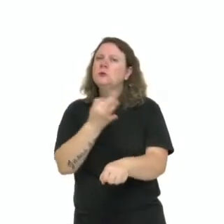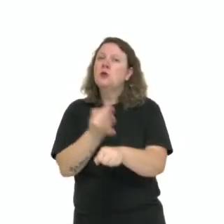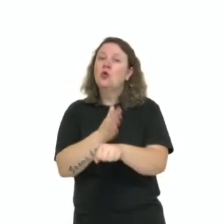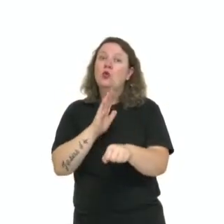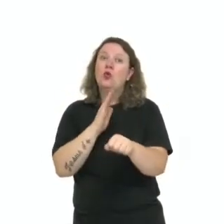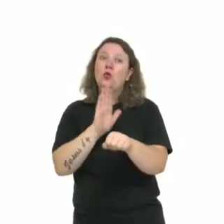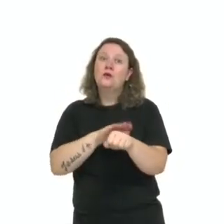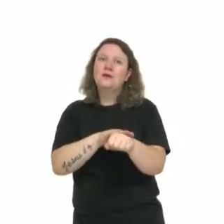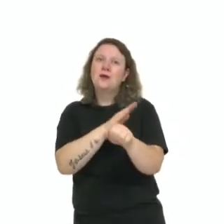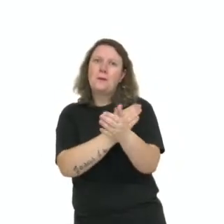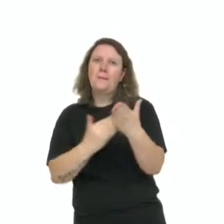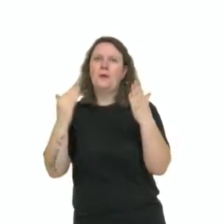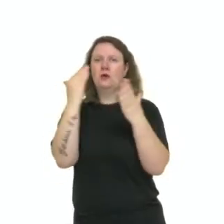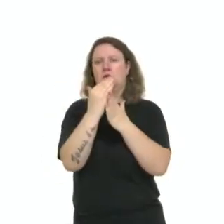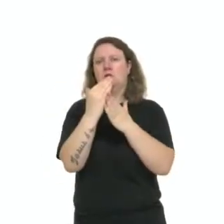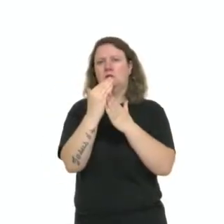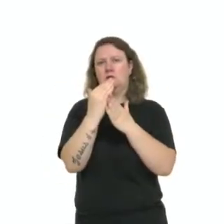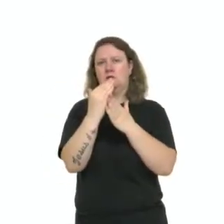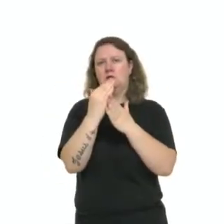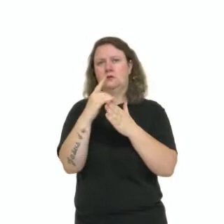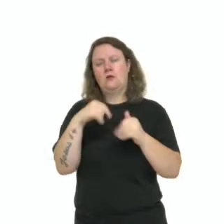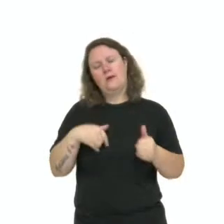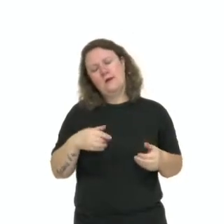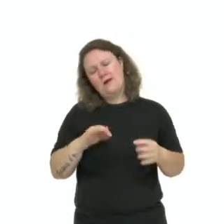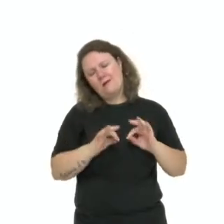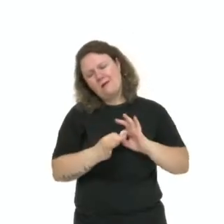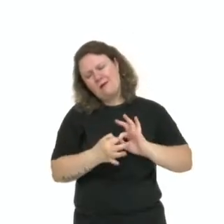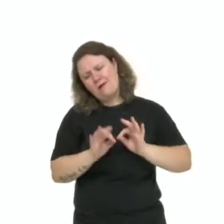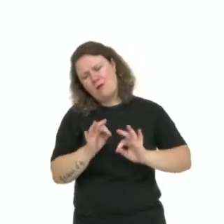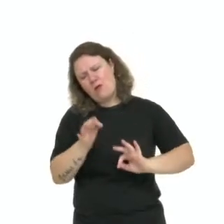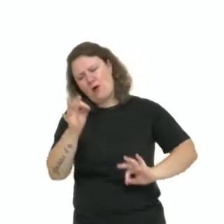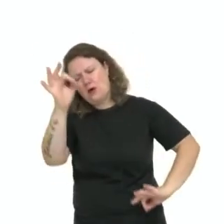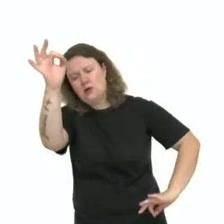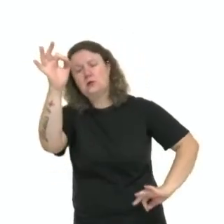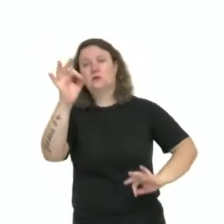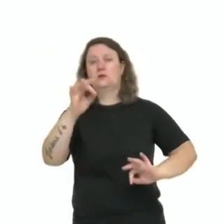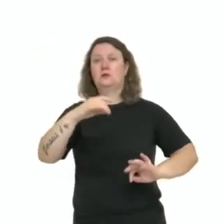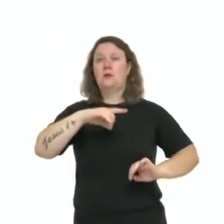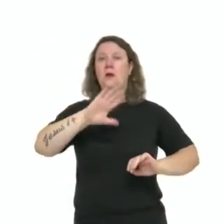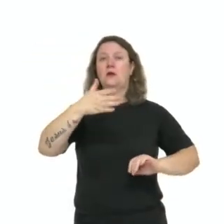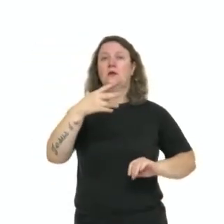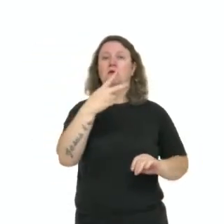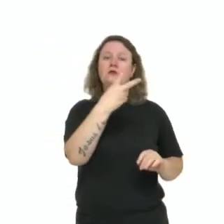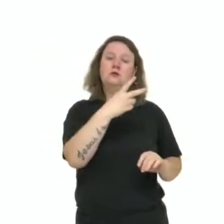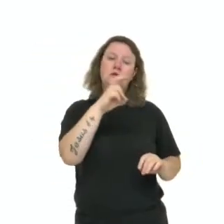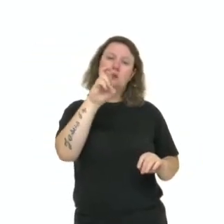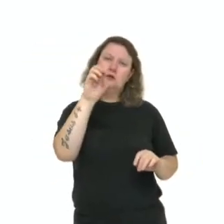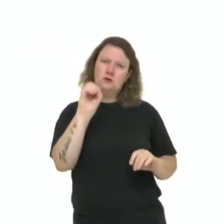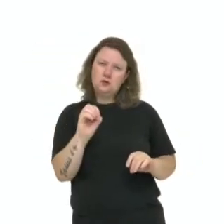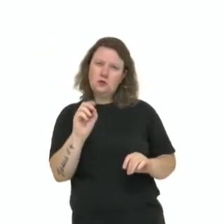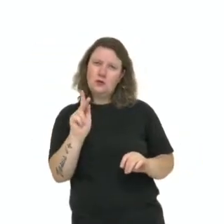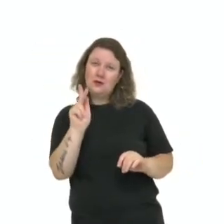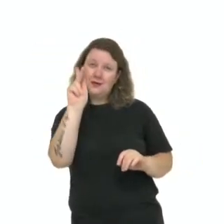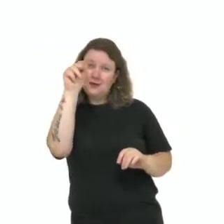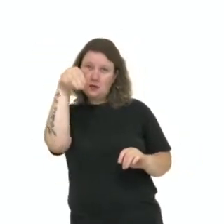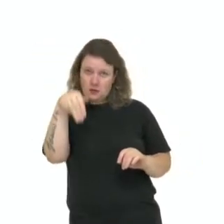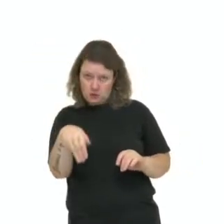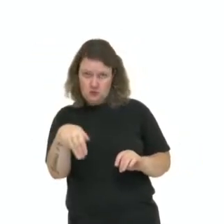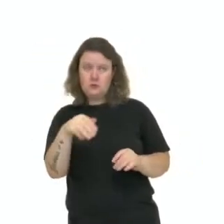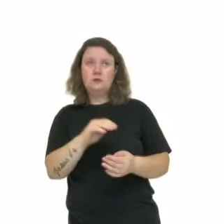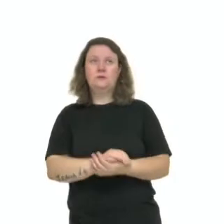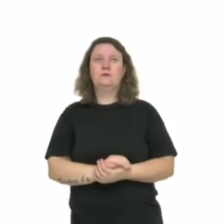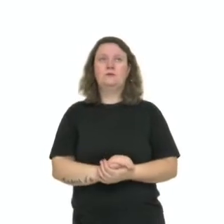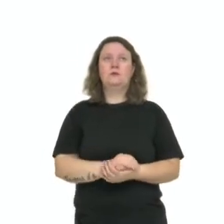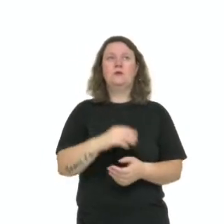em circuitos e tem um longo percurso. Trajetos de 250 a 280 km para os homens e